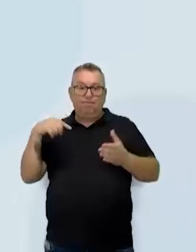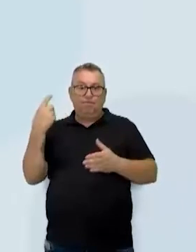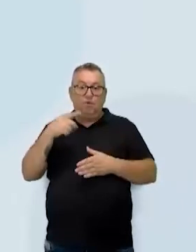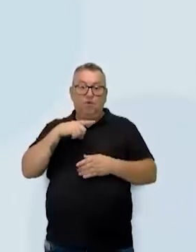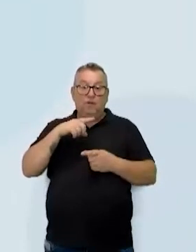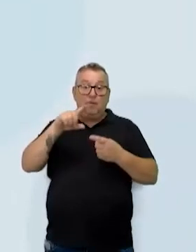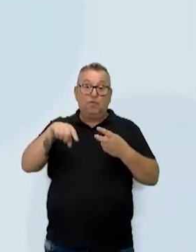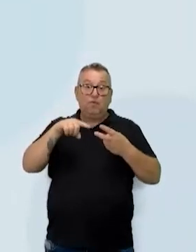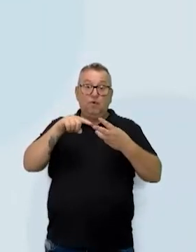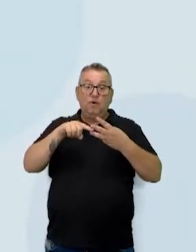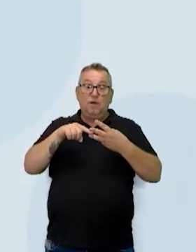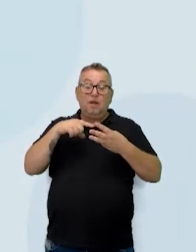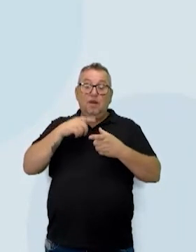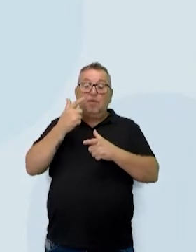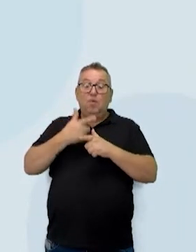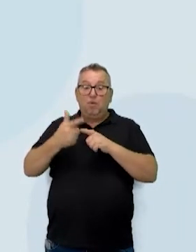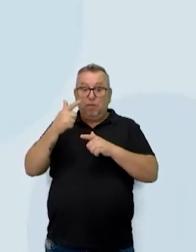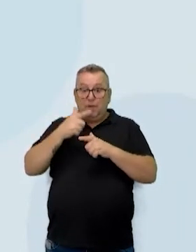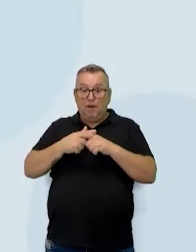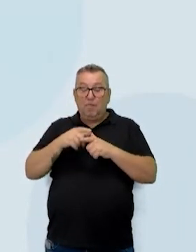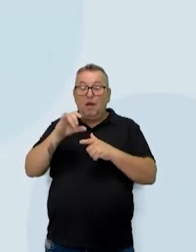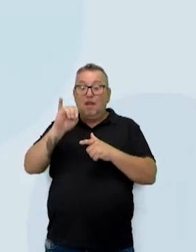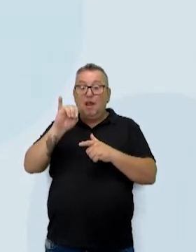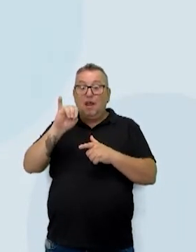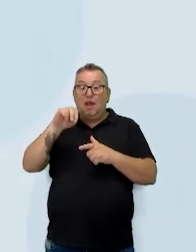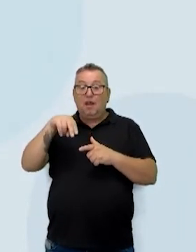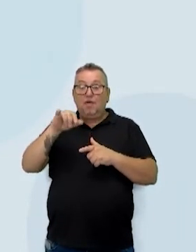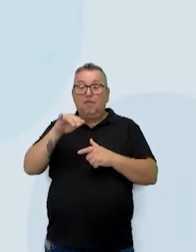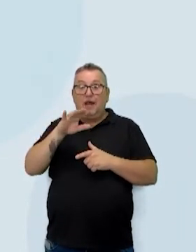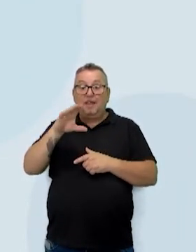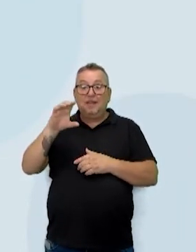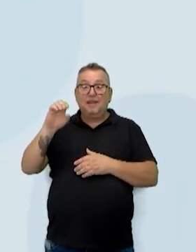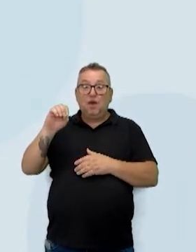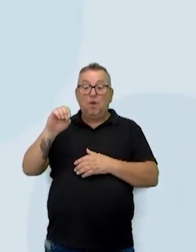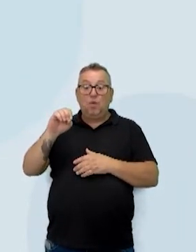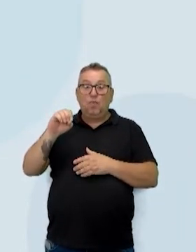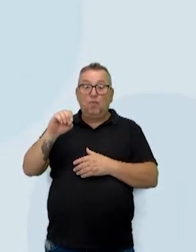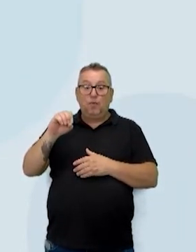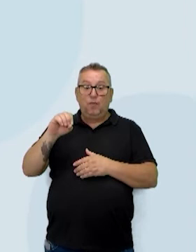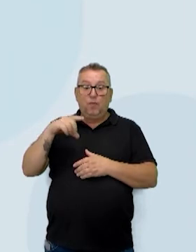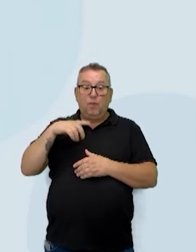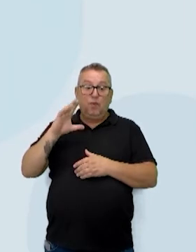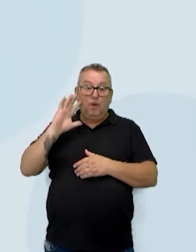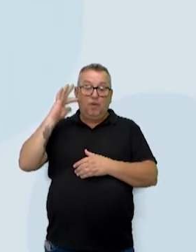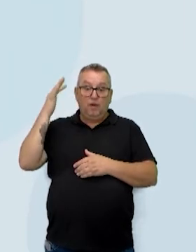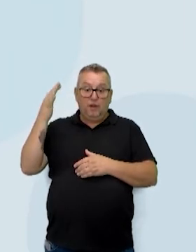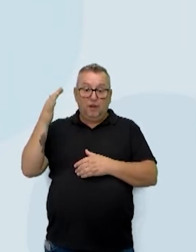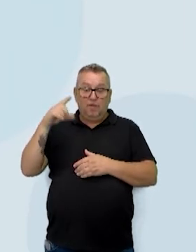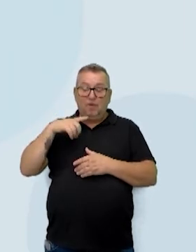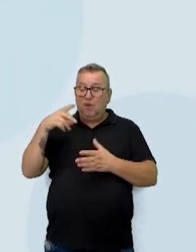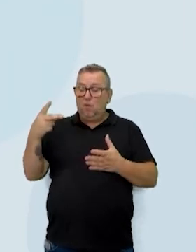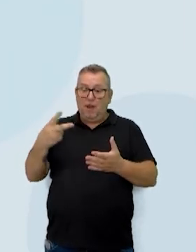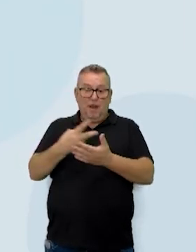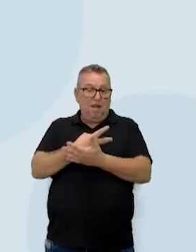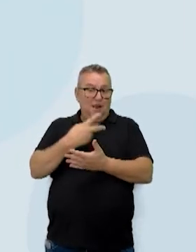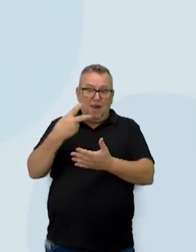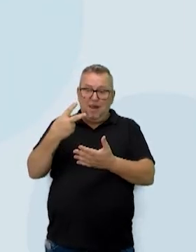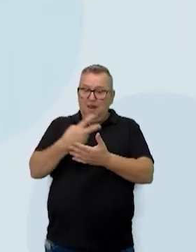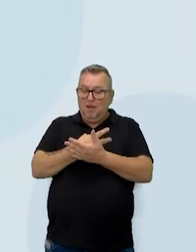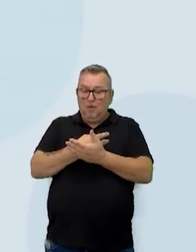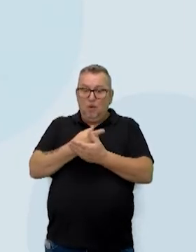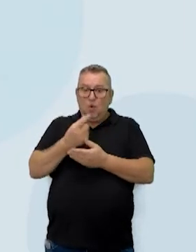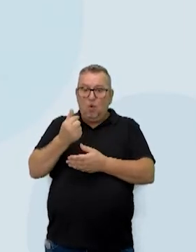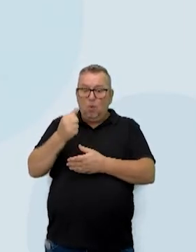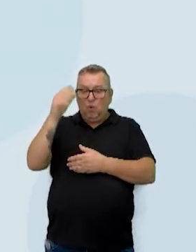uma crise inflacionária, o milagre econômico virou água, deu errado, o